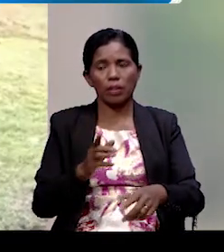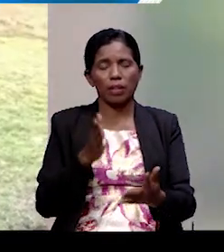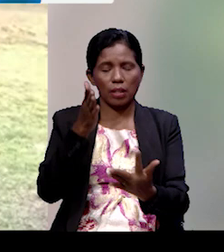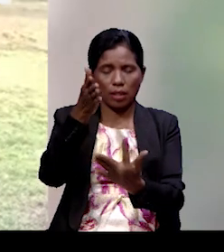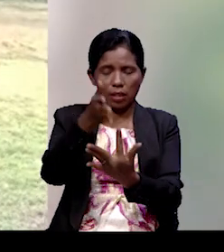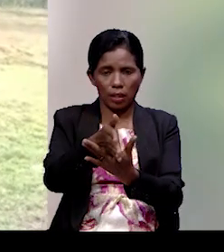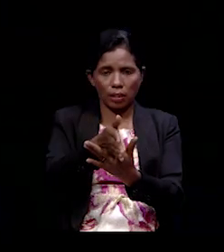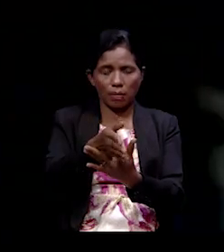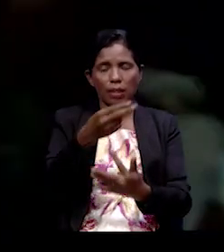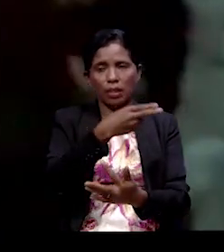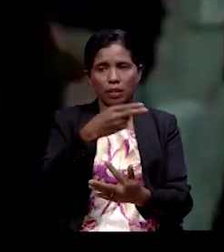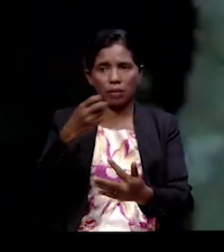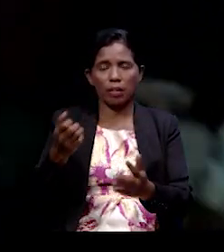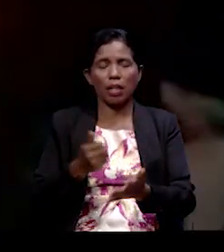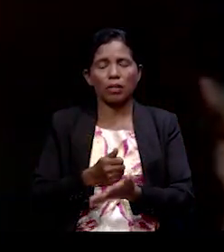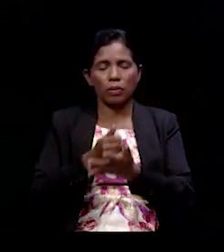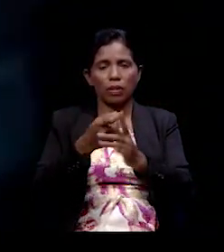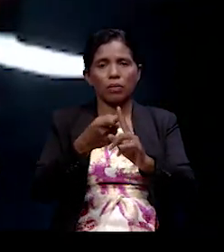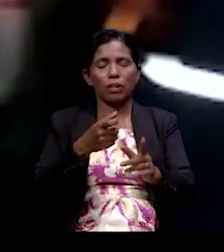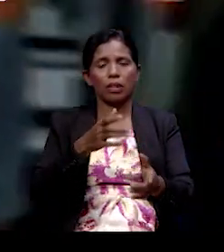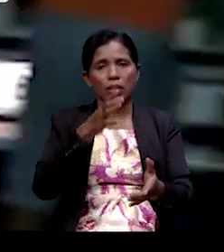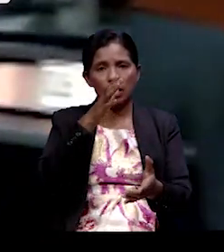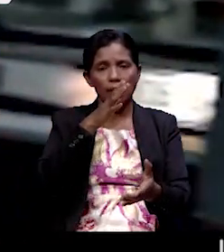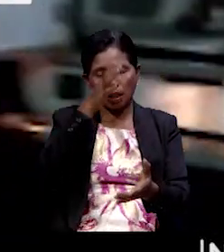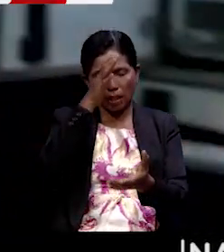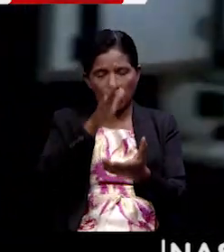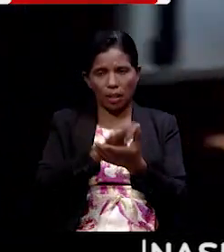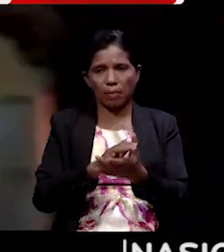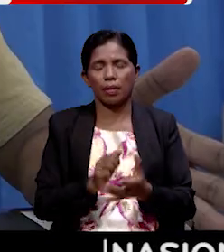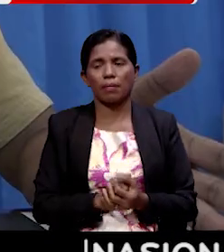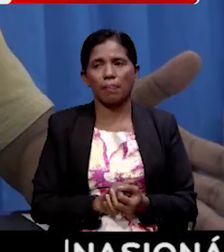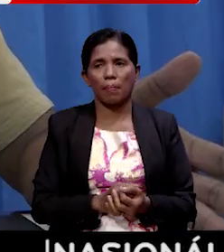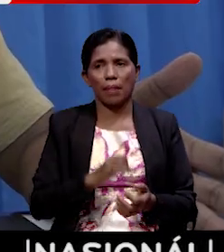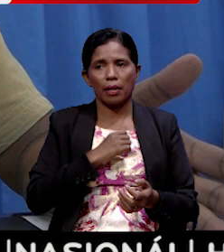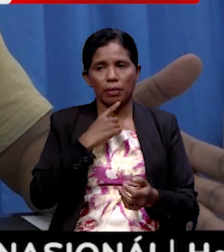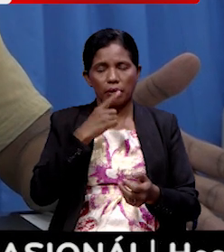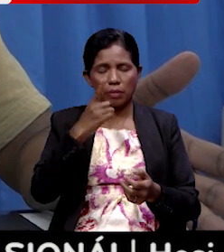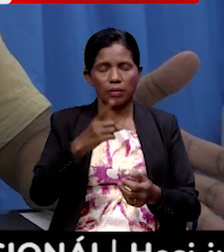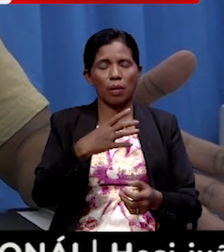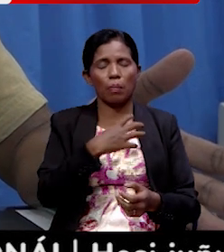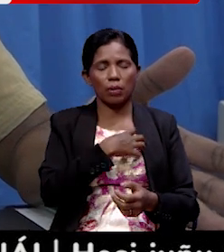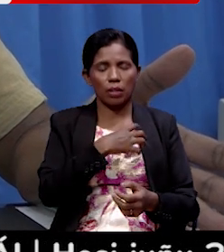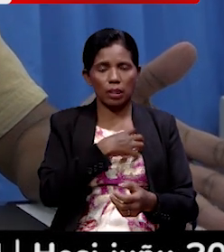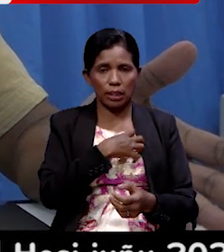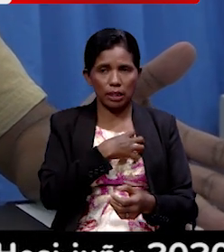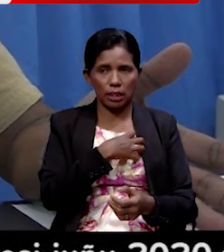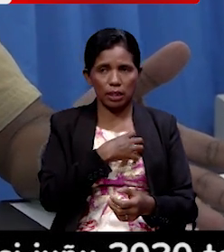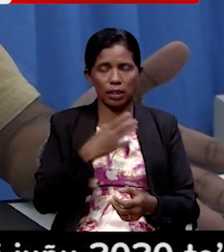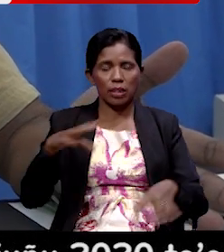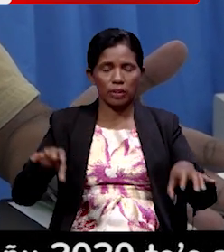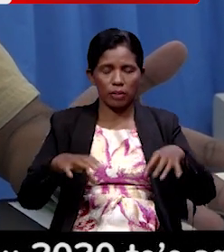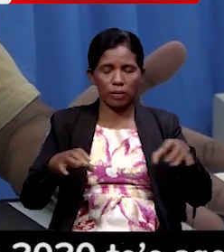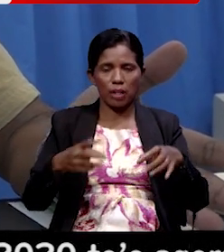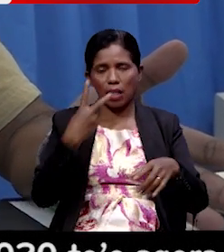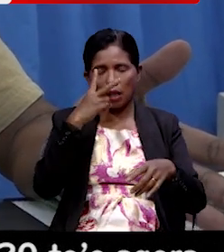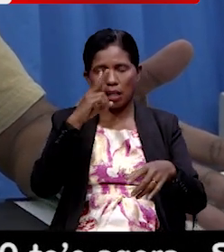ba Indonesia no facilita husinia kaben. Hatu diambe de bot sida kata kunda de polisi maritim ni ni servisu ni papel hareli